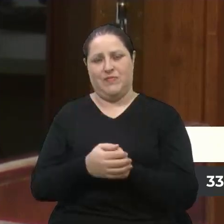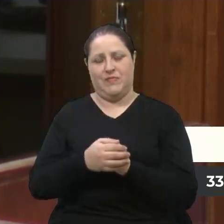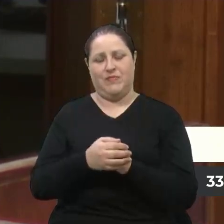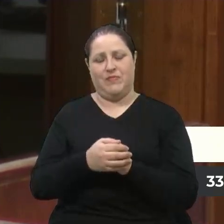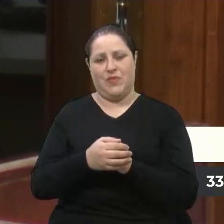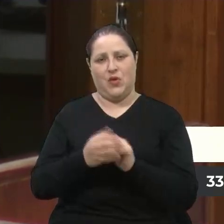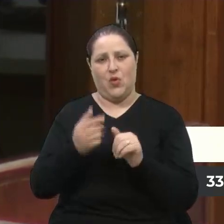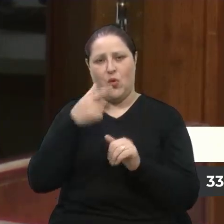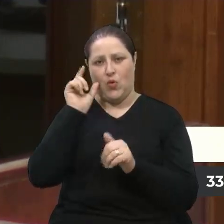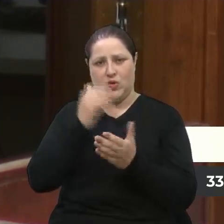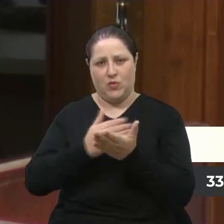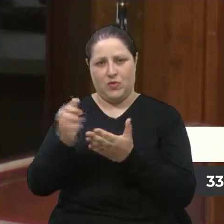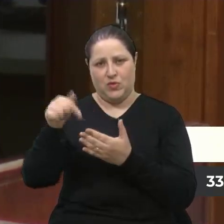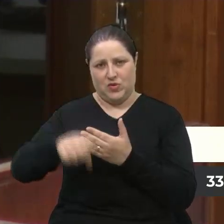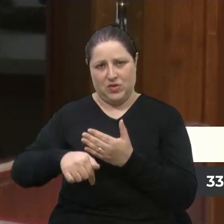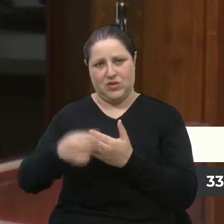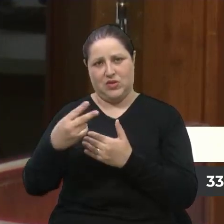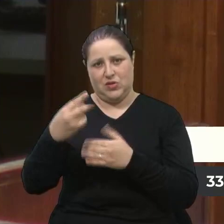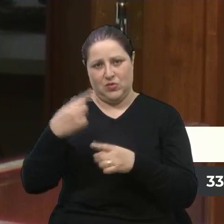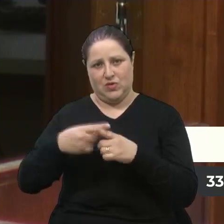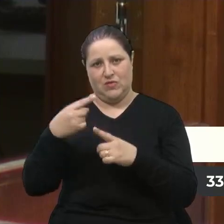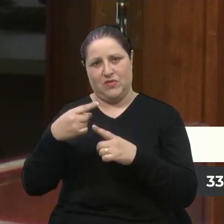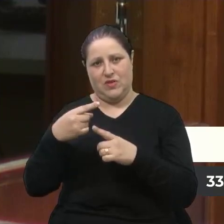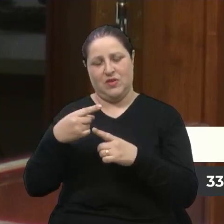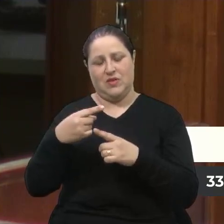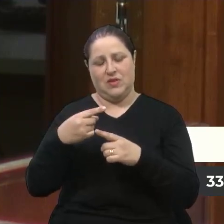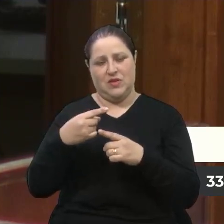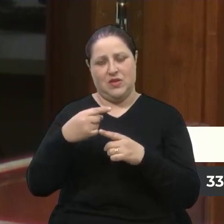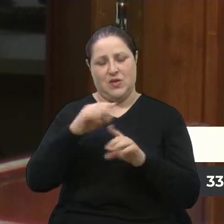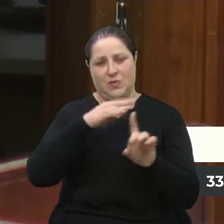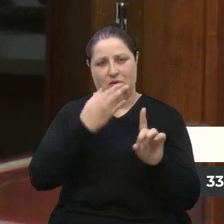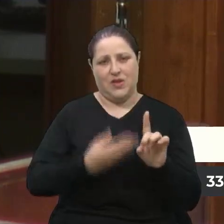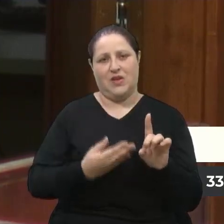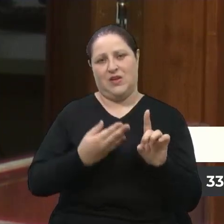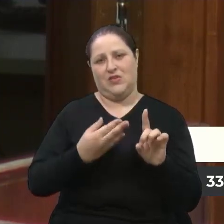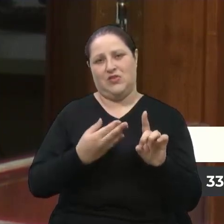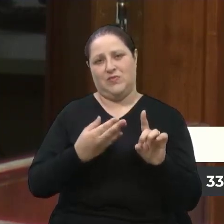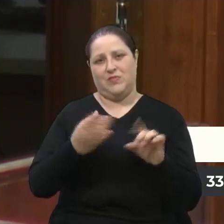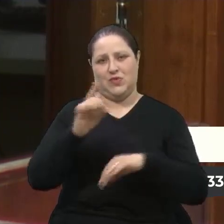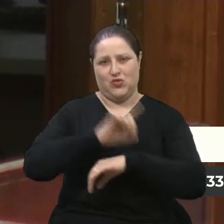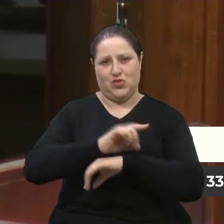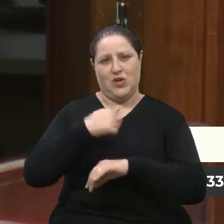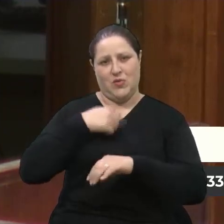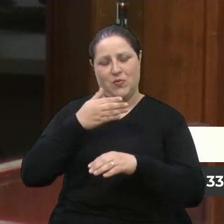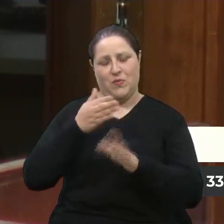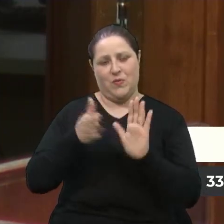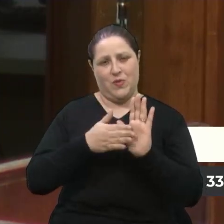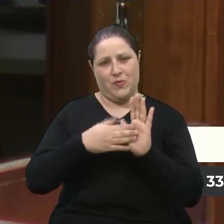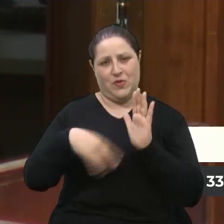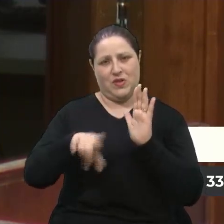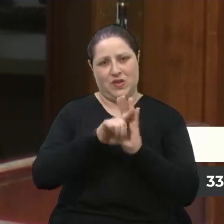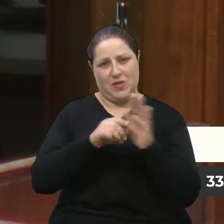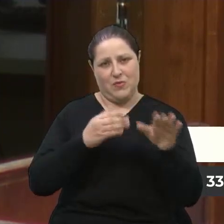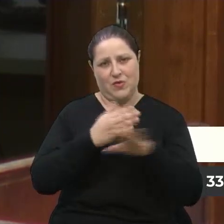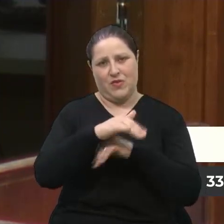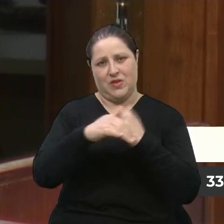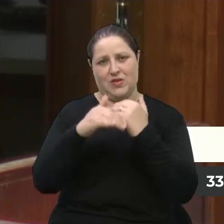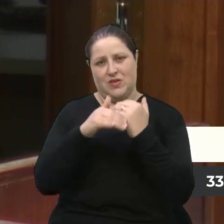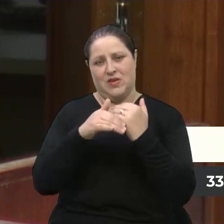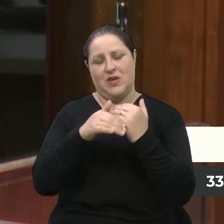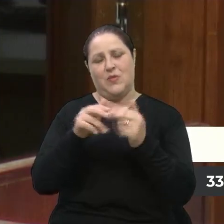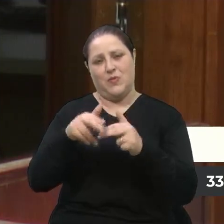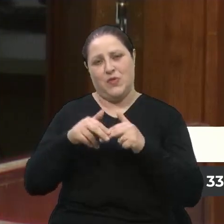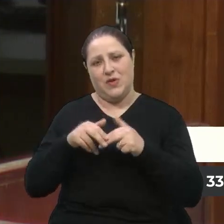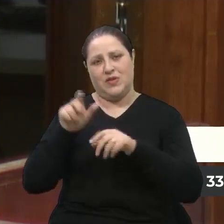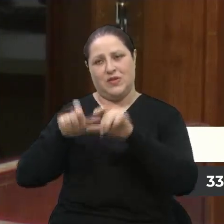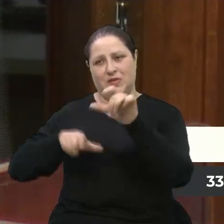data, a partir de uma lei que foi proposta por mim, nessa casa, aprovada por unanimidade, diante da sugestão de várias famílias de